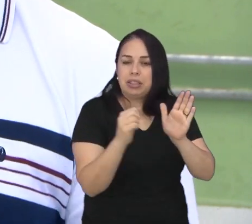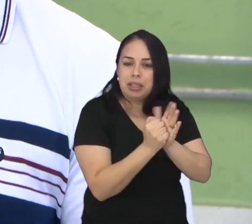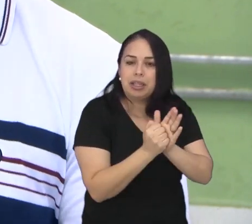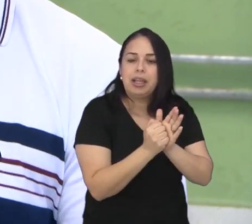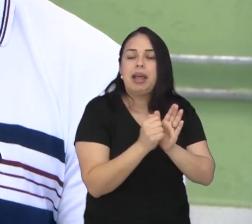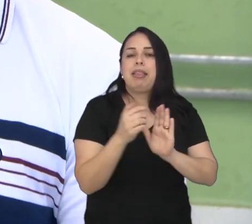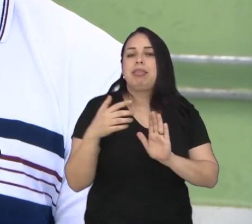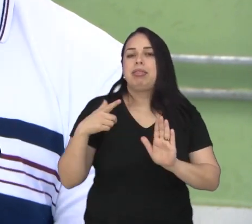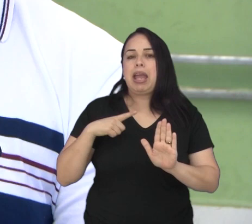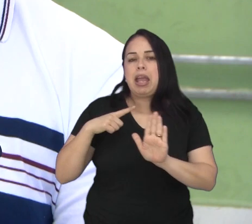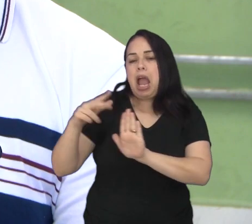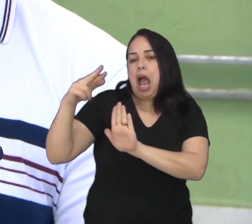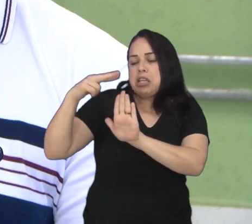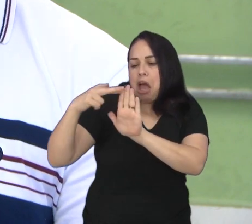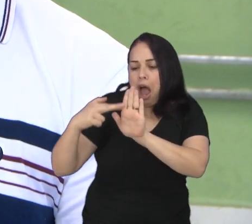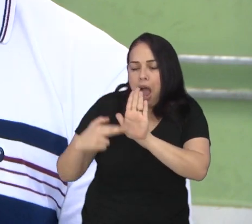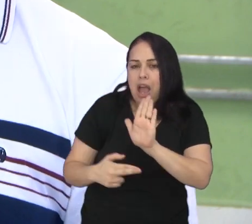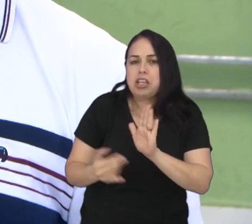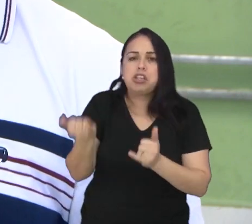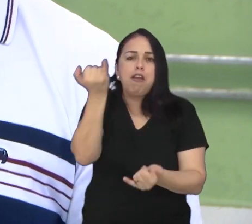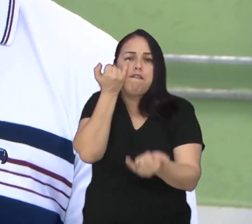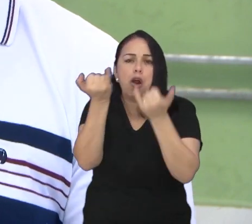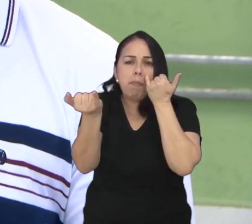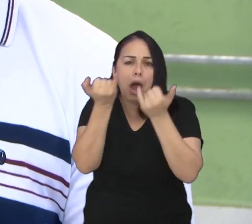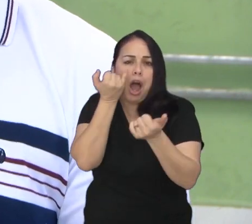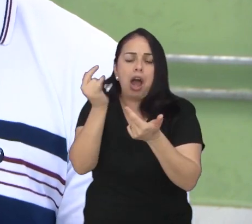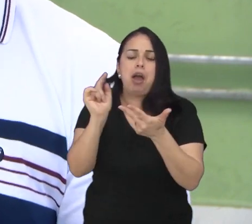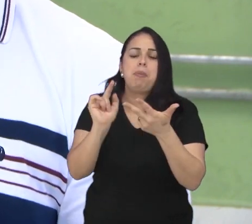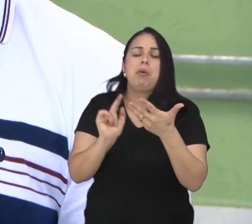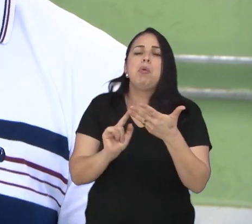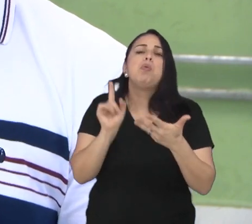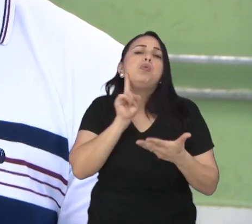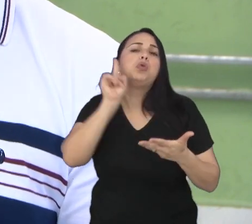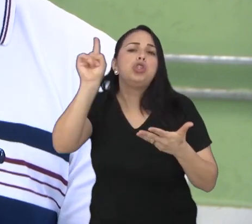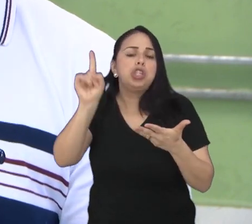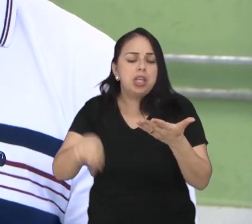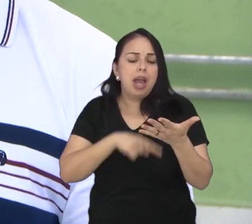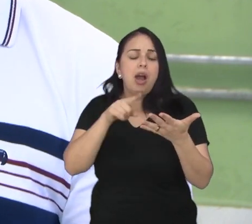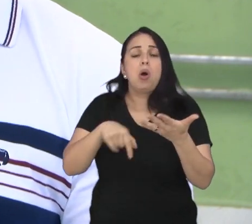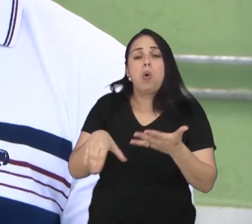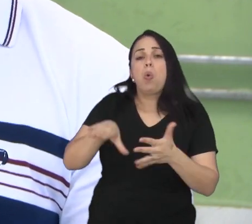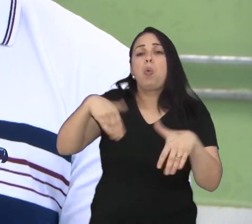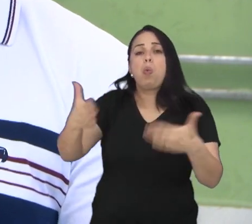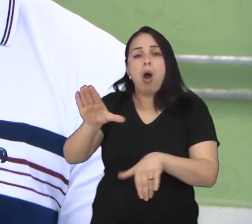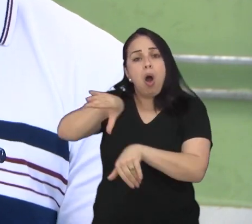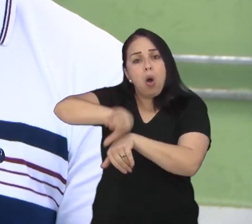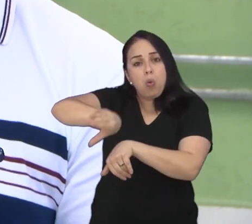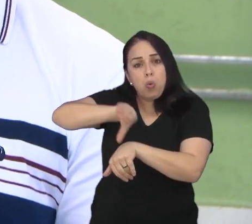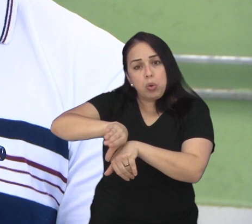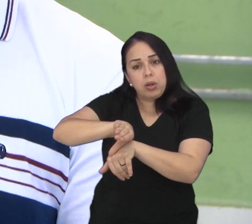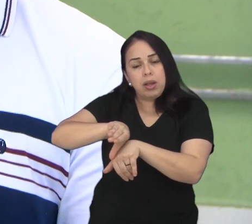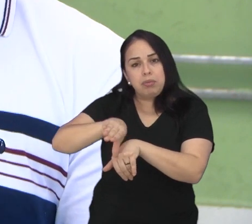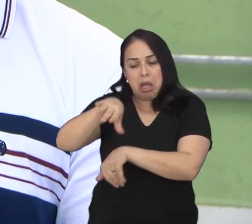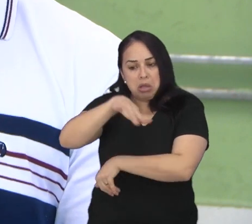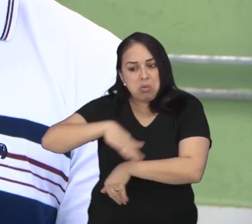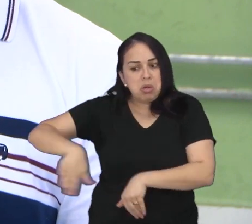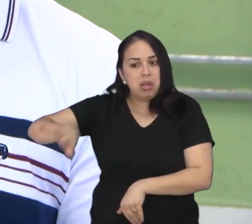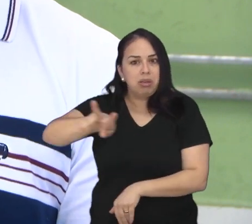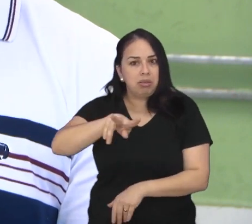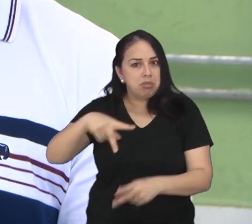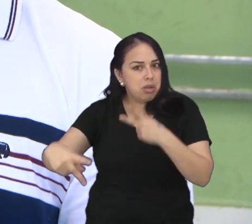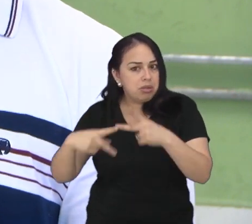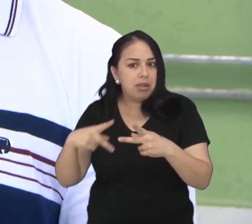tem um manual do candidato, né? Tem todas as informações, cronograma, cursos disponíveis, né? Na